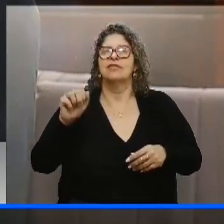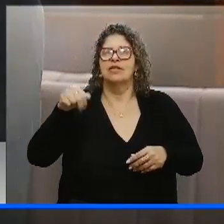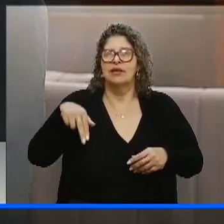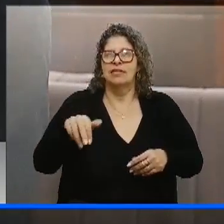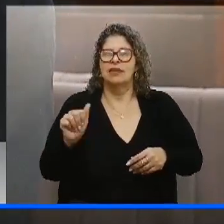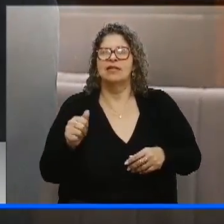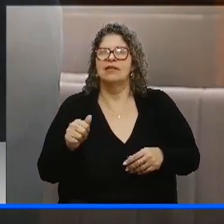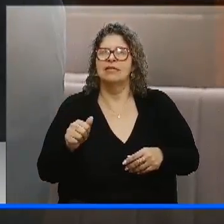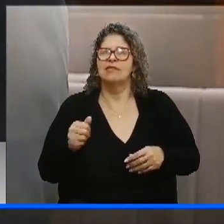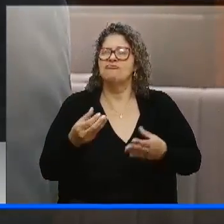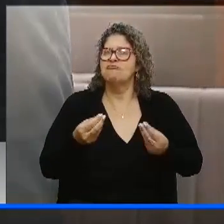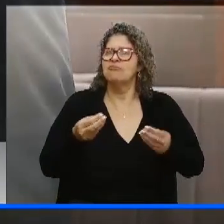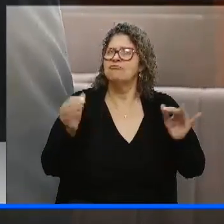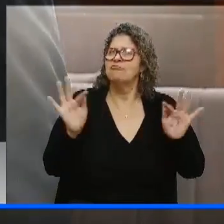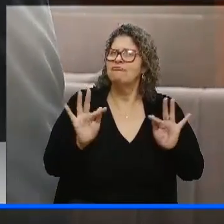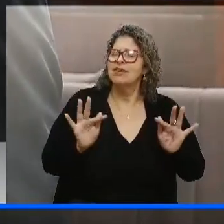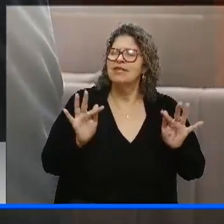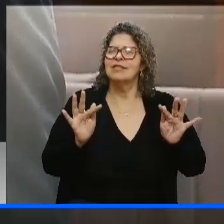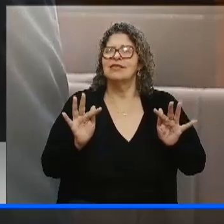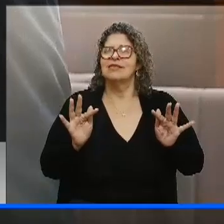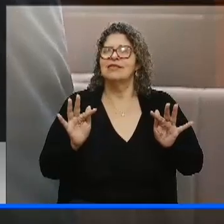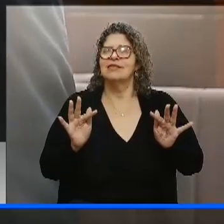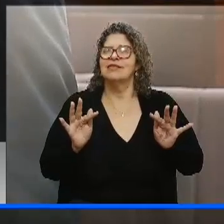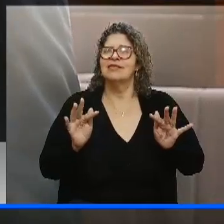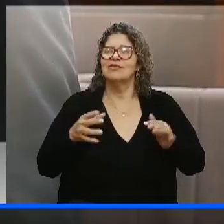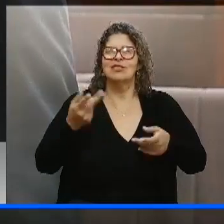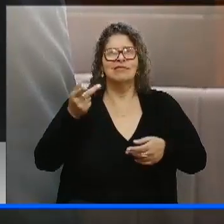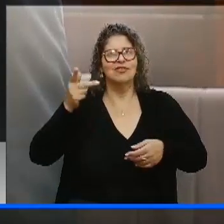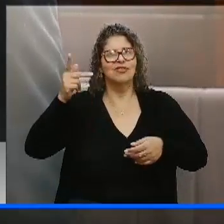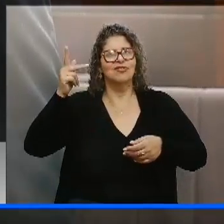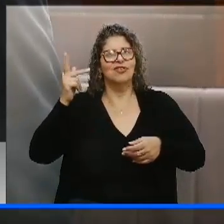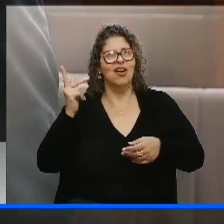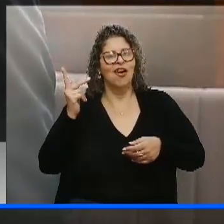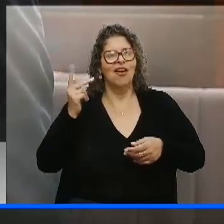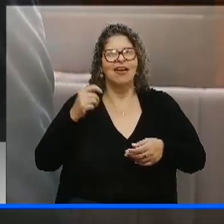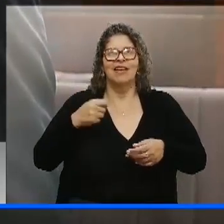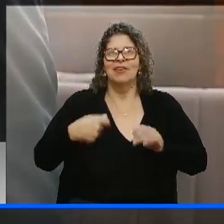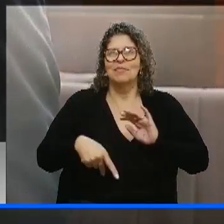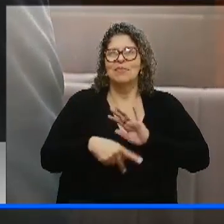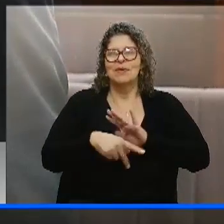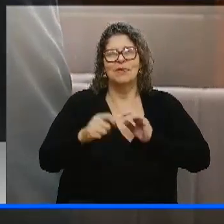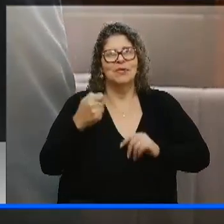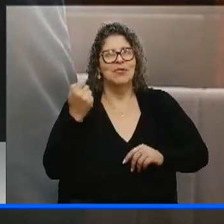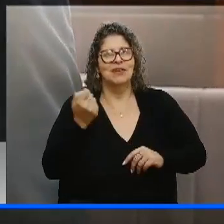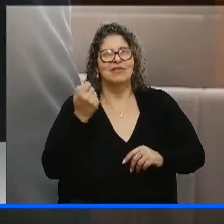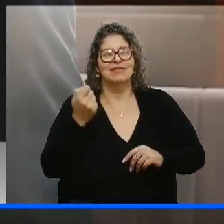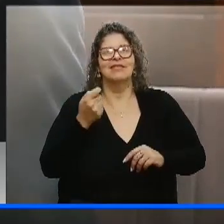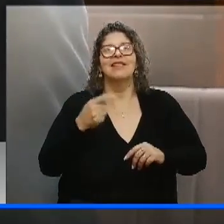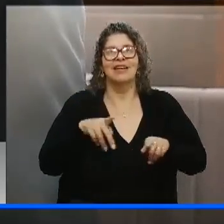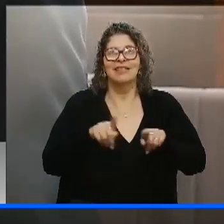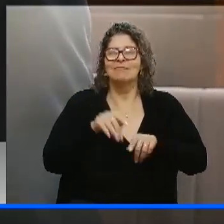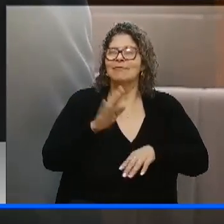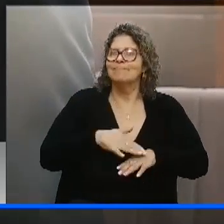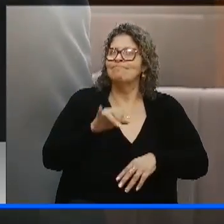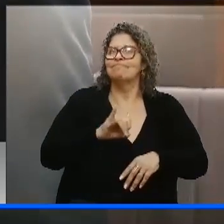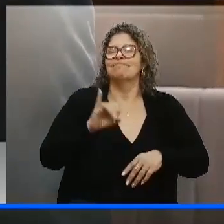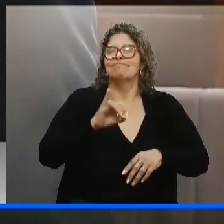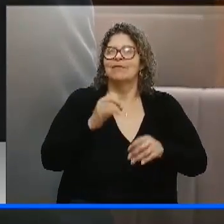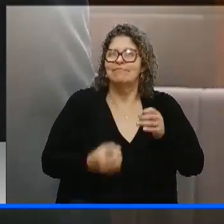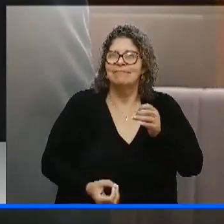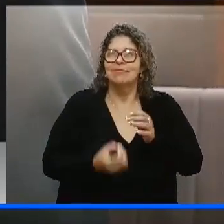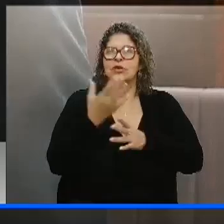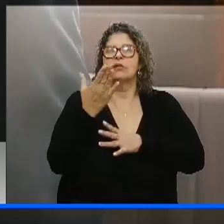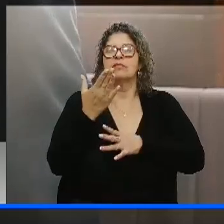foi muito feliz aqui contando um pouco da história do rio grande do sul pouco da história da região um pouco da importância da criação